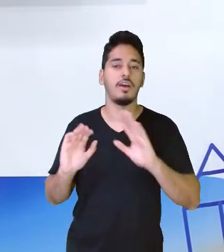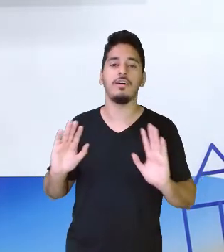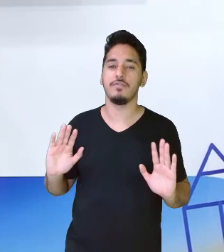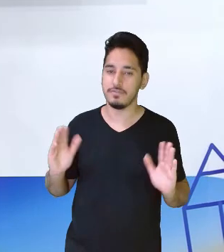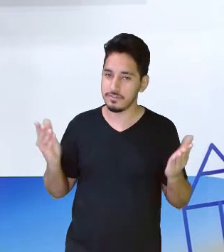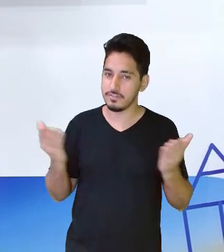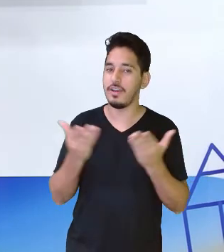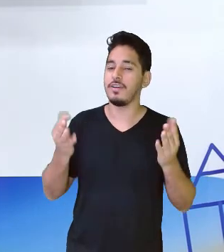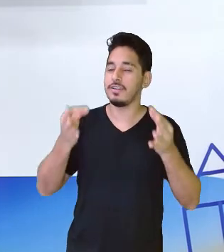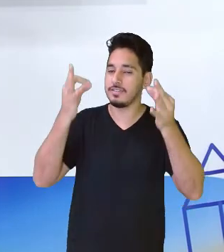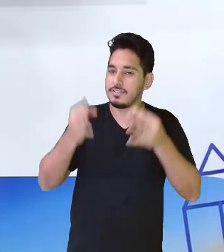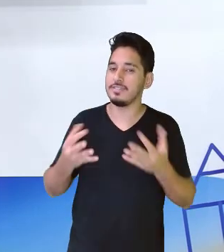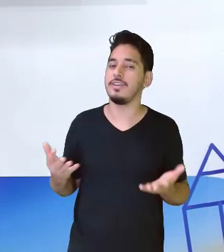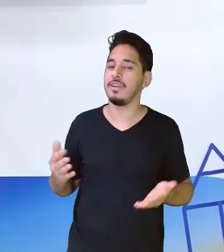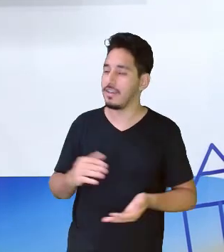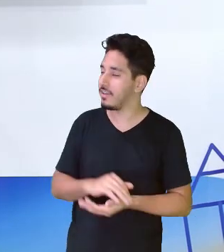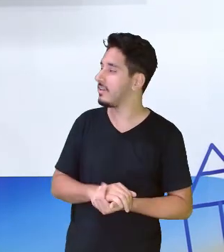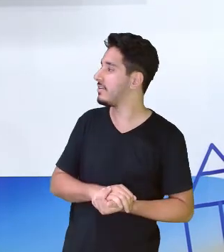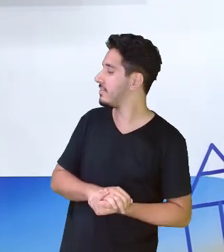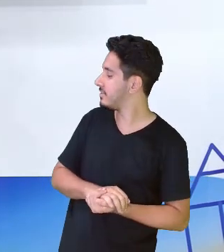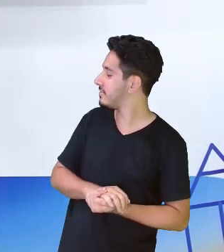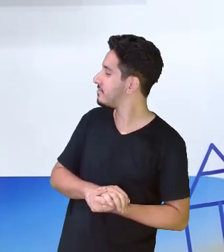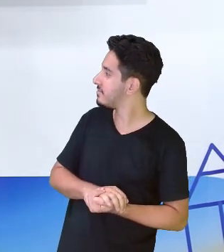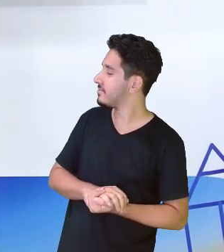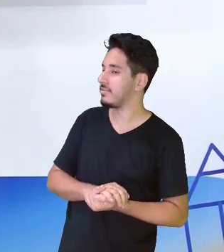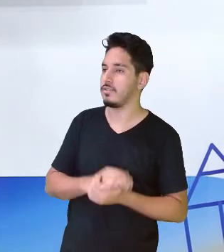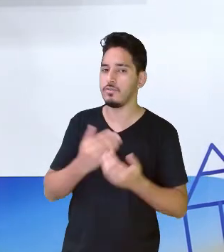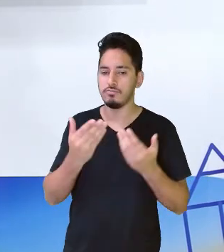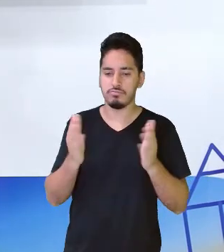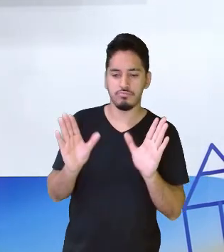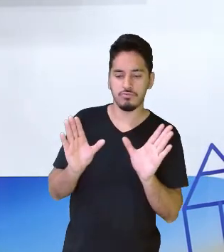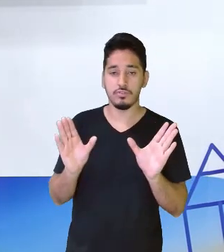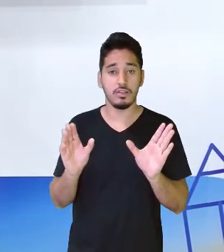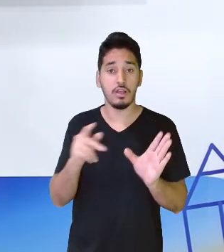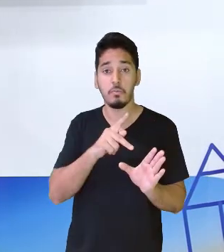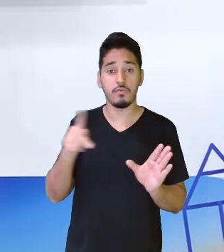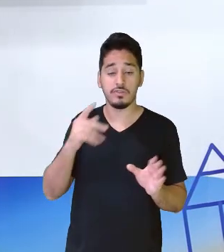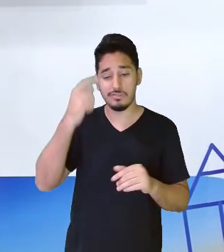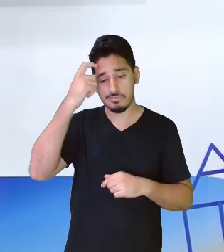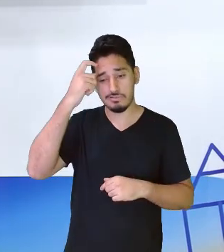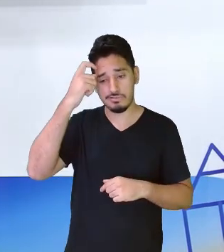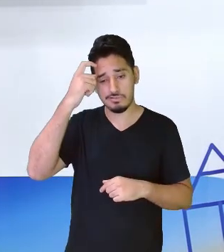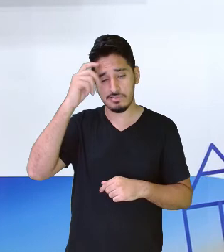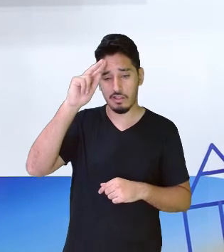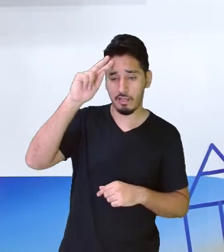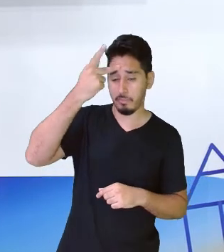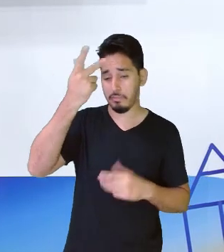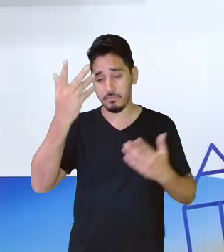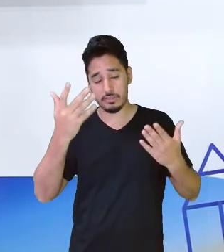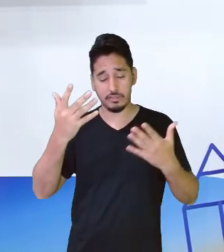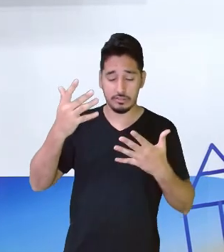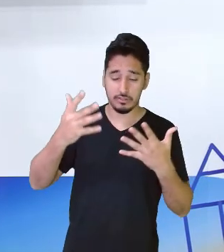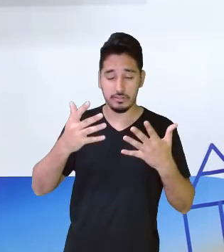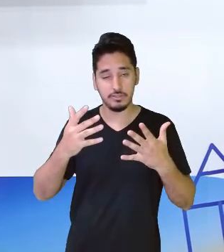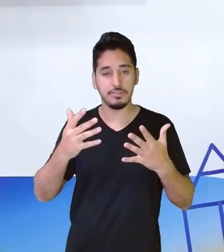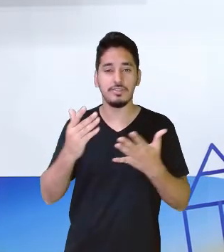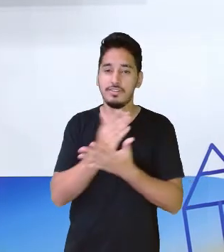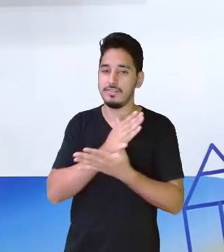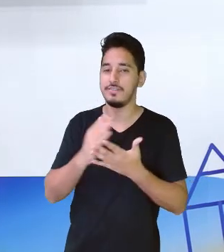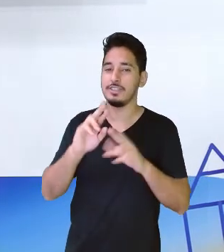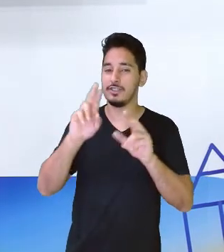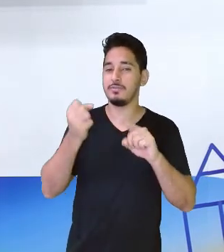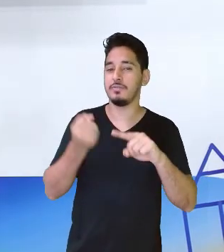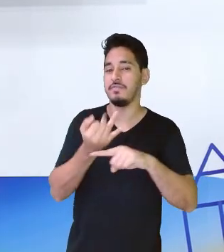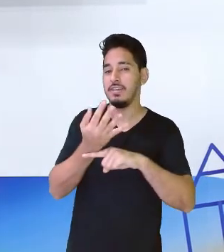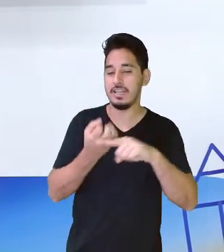3/8, isso mesmo. Entre uma coisa e outra, até a professora se atrapalhe um pouco em relação